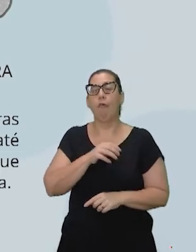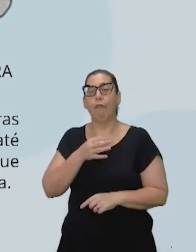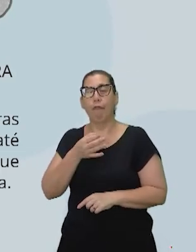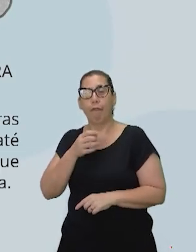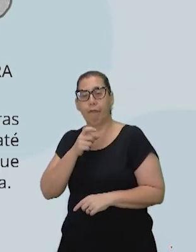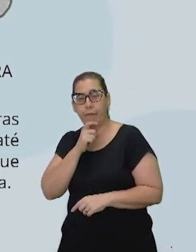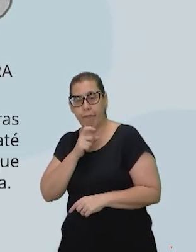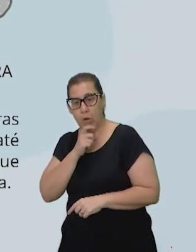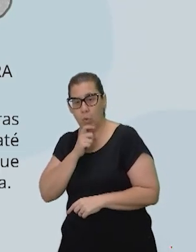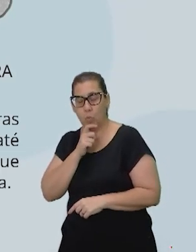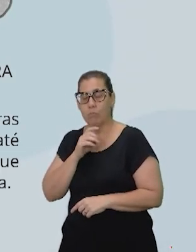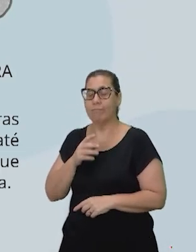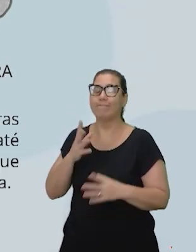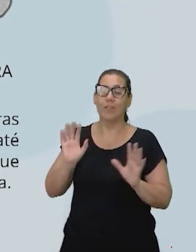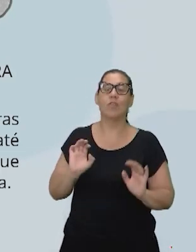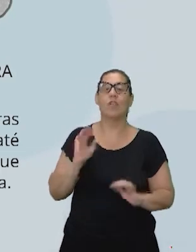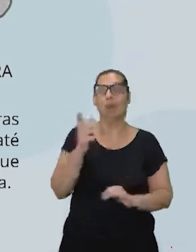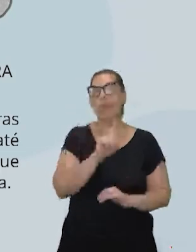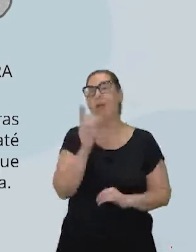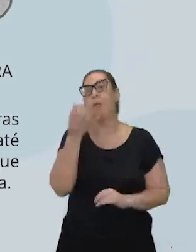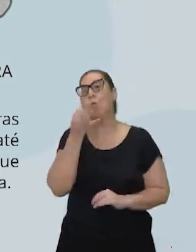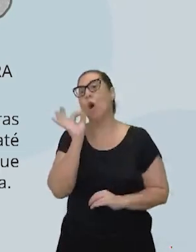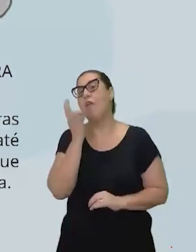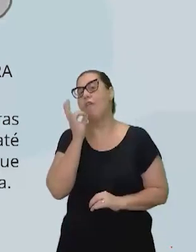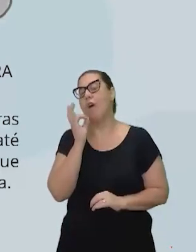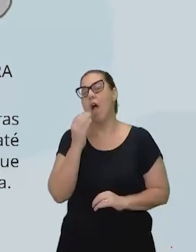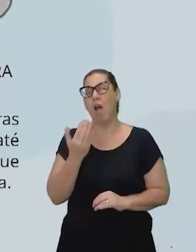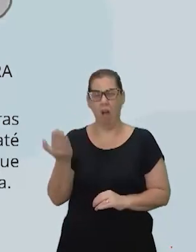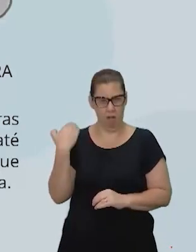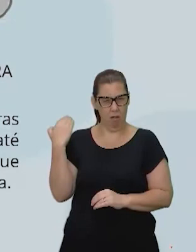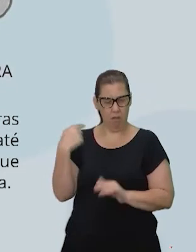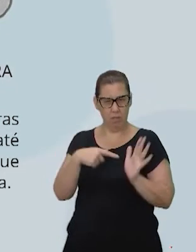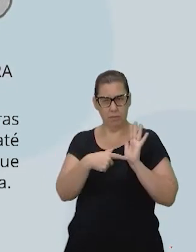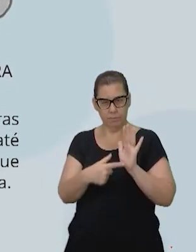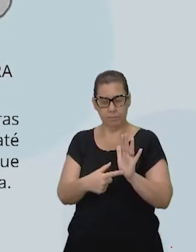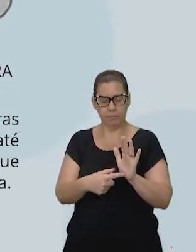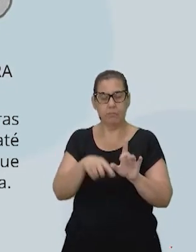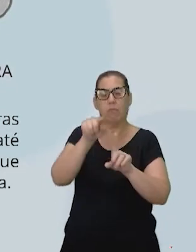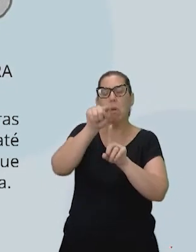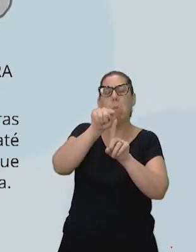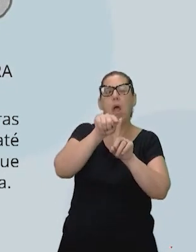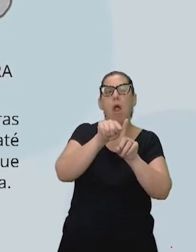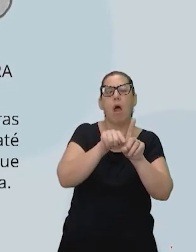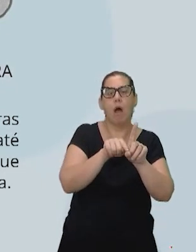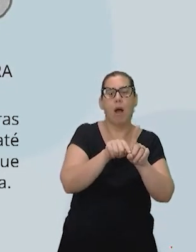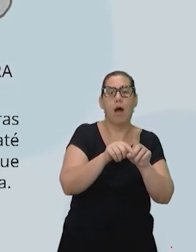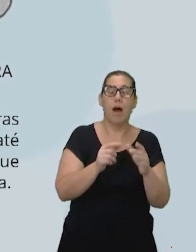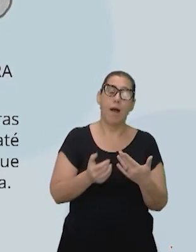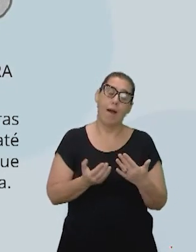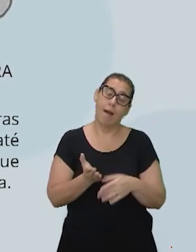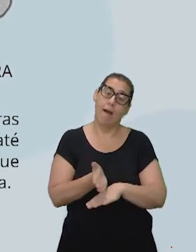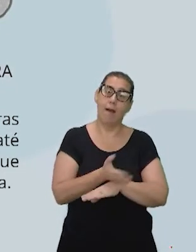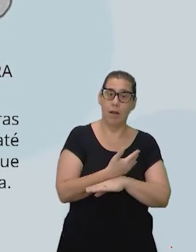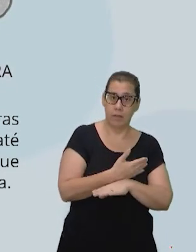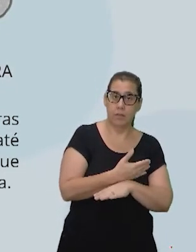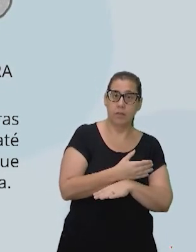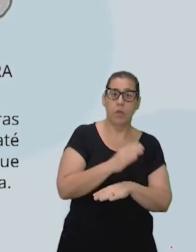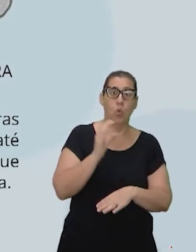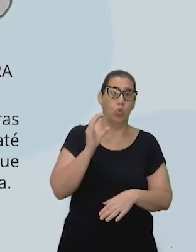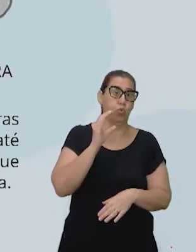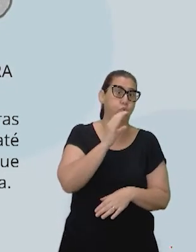que eu mostrei lá na figura, né? Por que o café esfria? Ele esfria porque ele está quente, ele está com uma maior temperatura